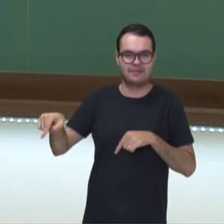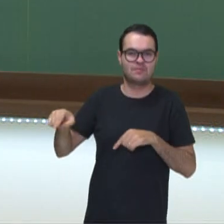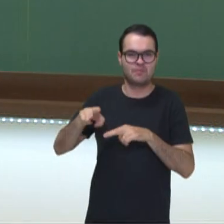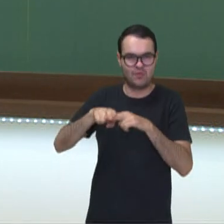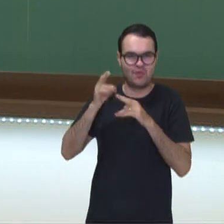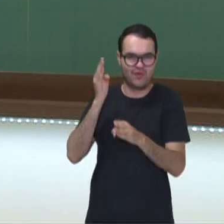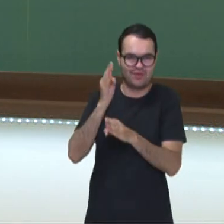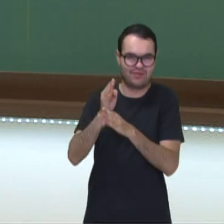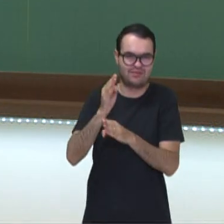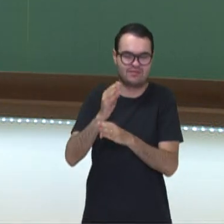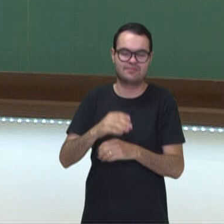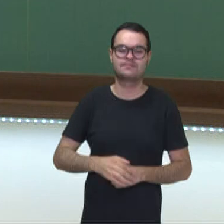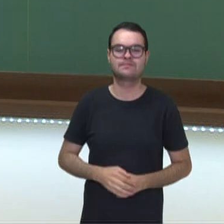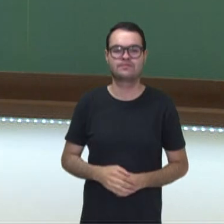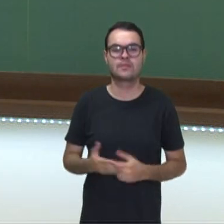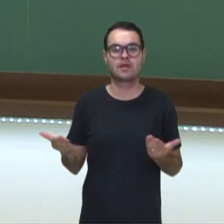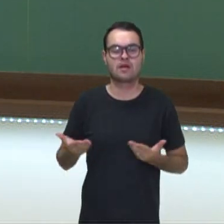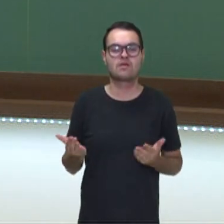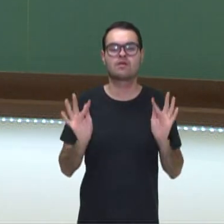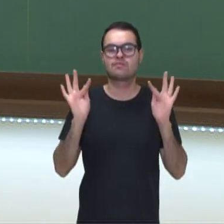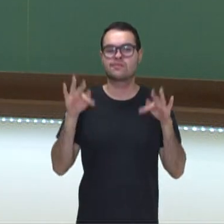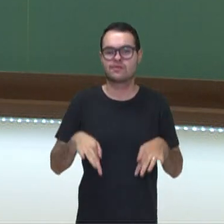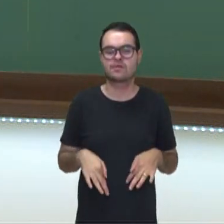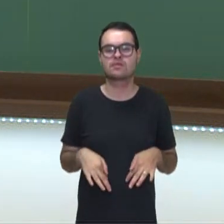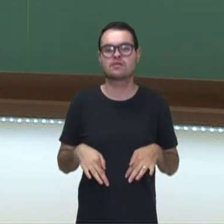finalizar a nossa abordagem, eu queria